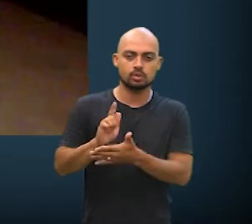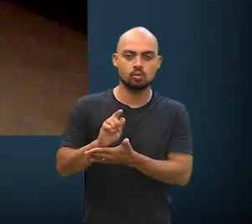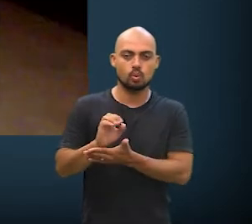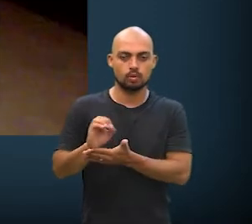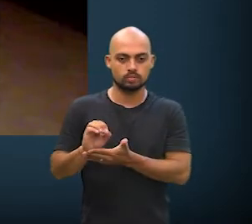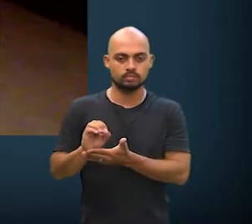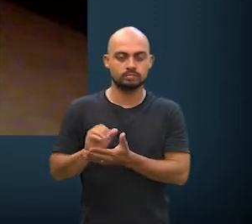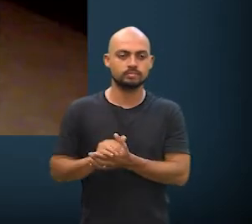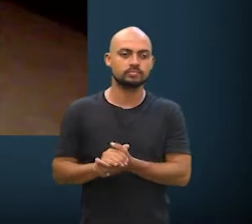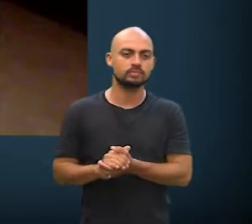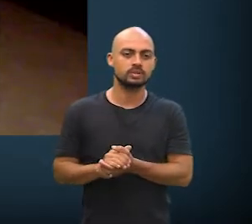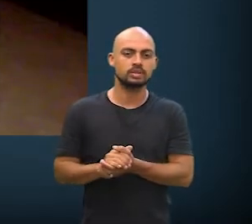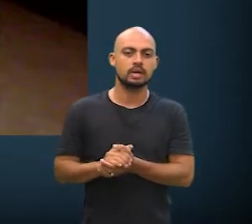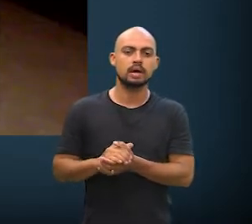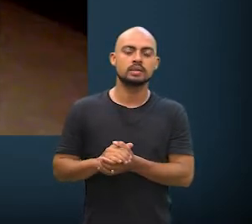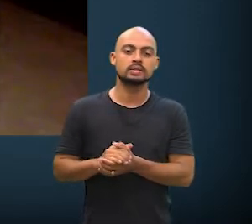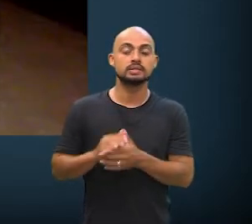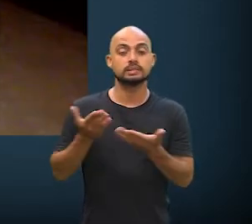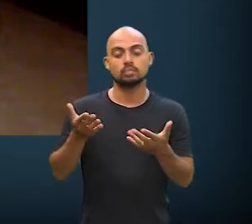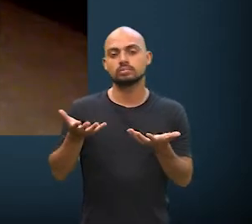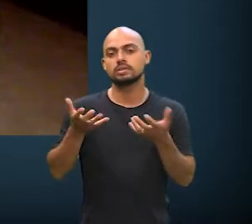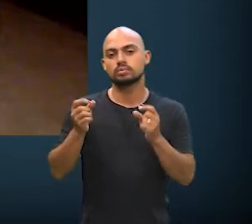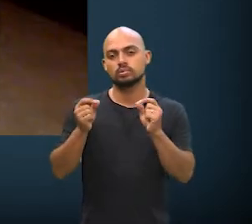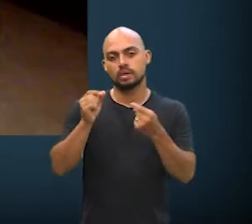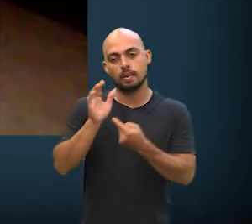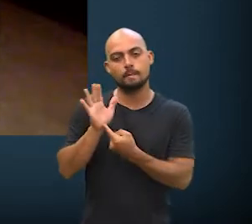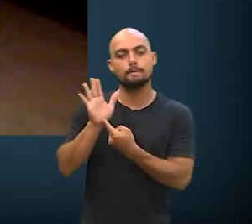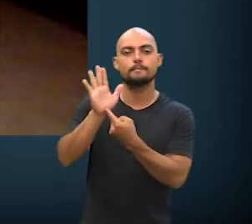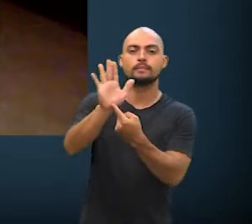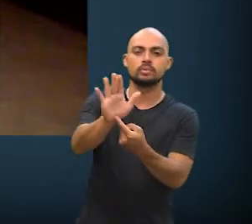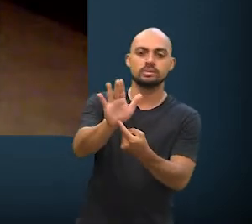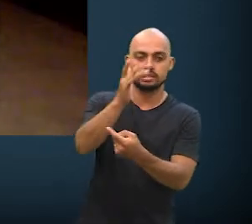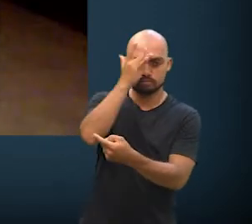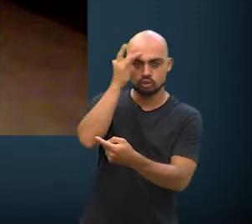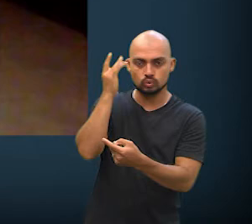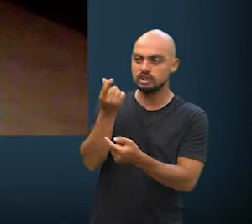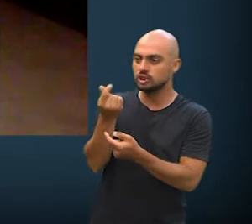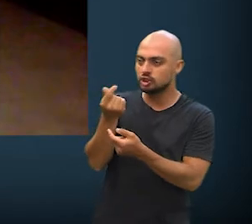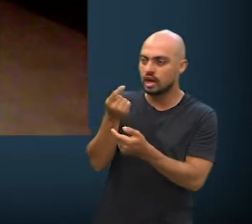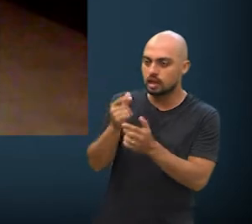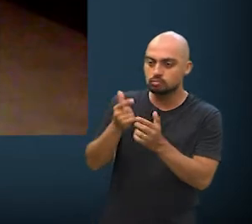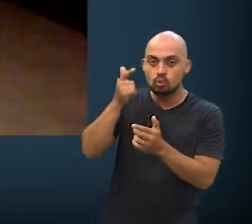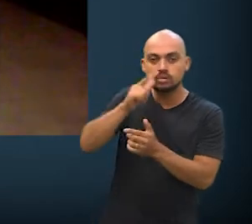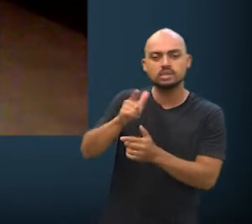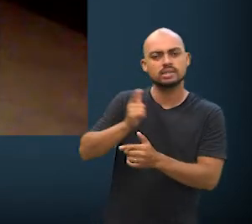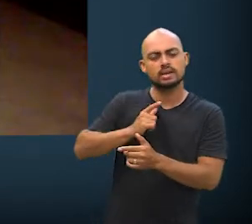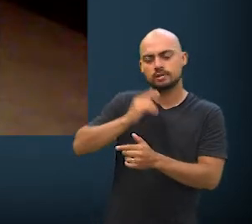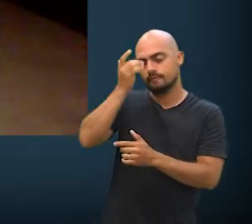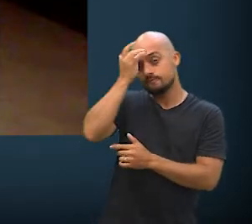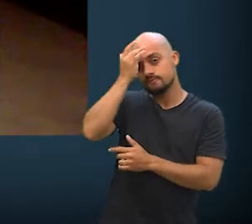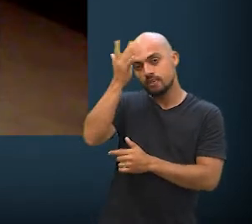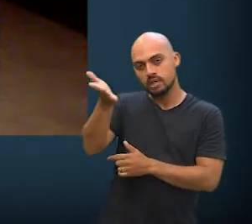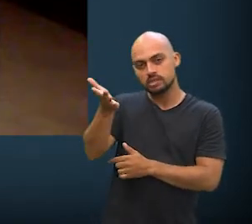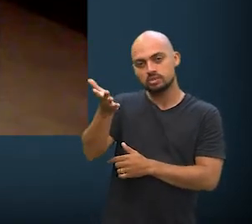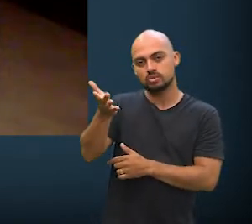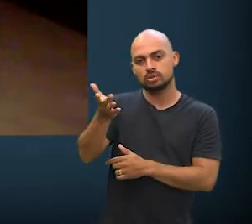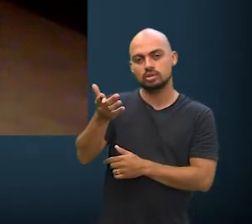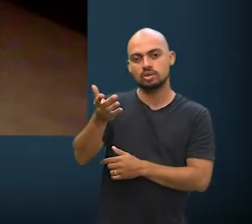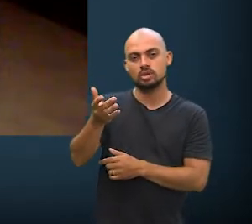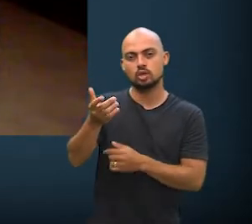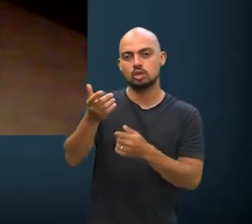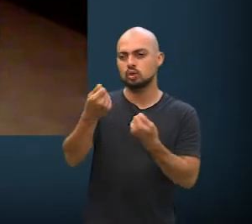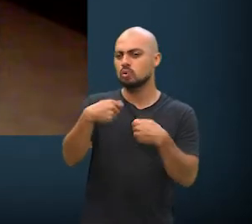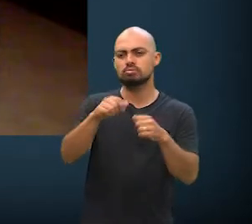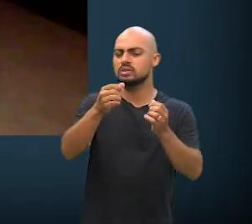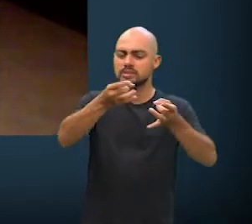foi para basicamente mostrar para as pessoas que tem uma forma mais fácil de você ganhar dinheiro, né? Não que você precisa abrir mão